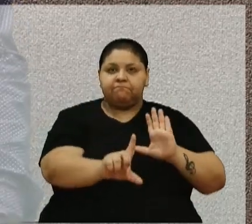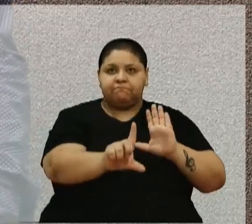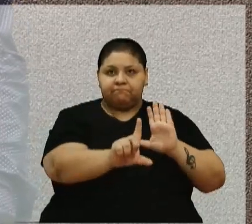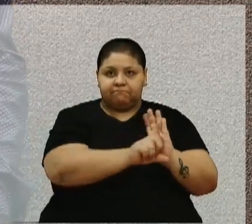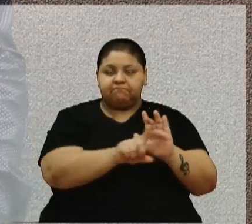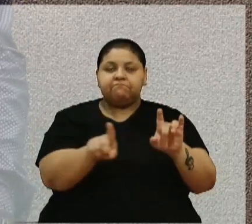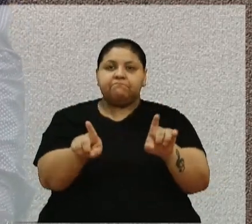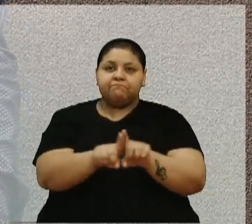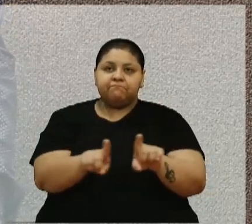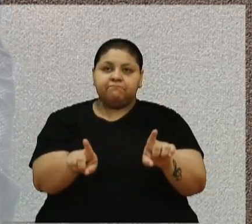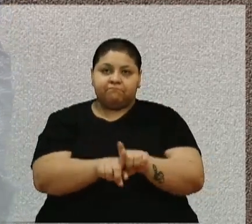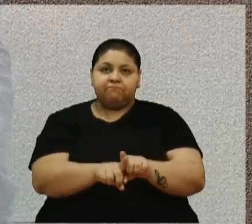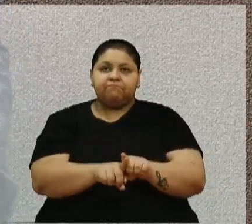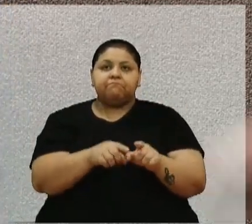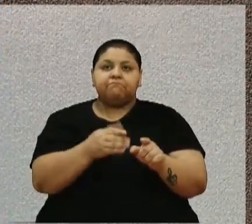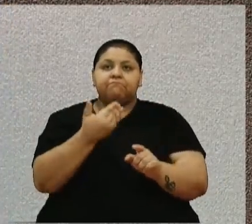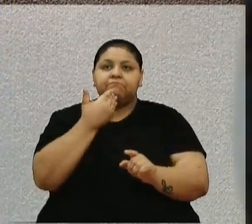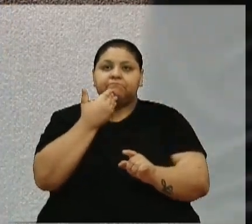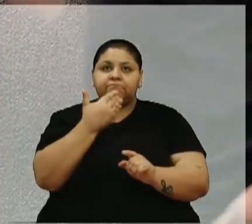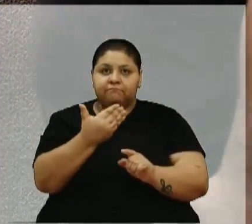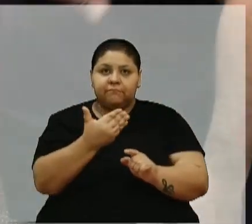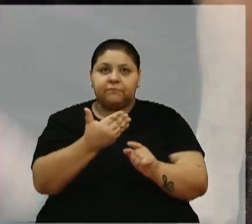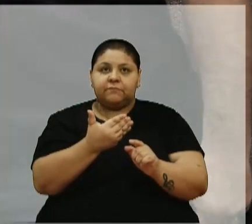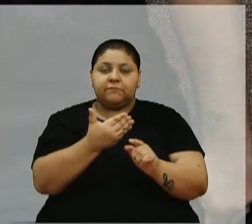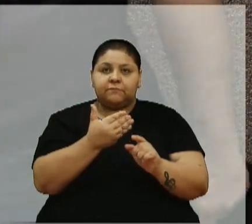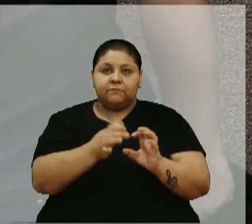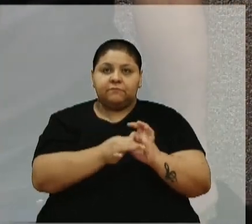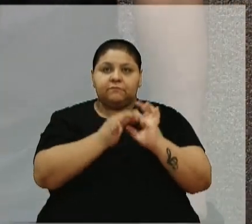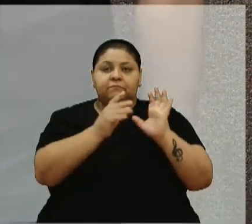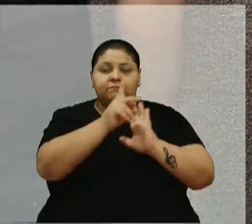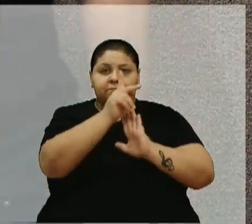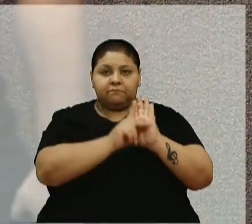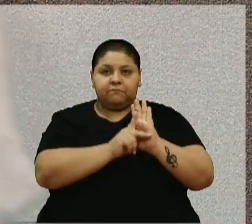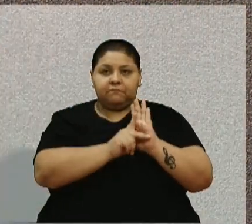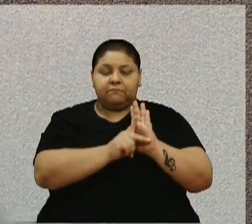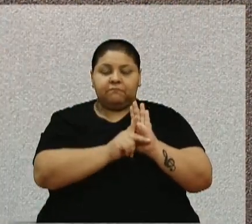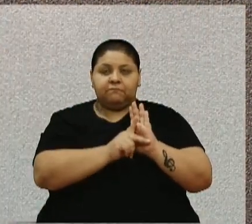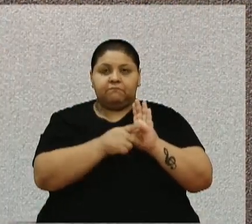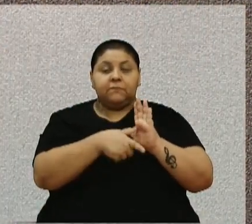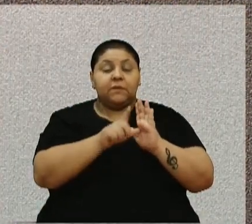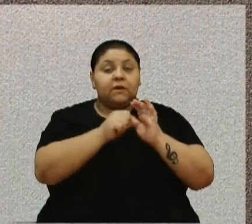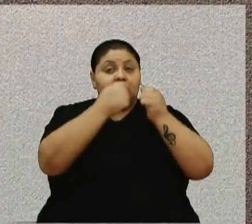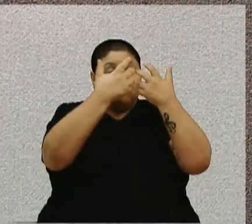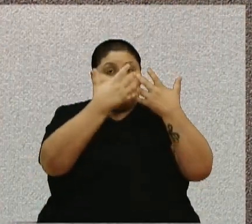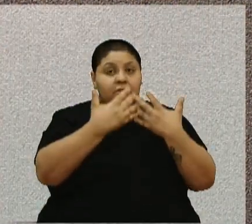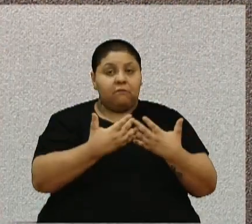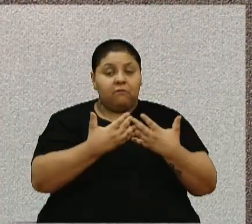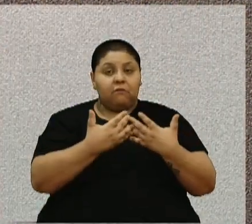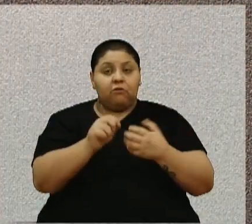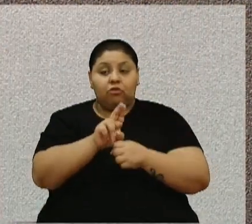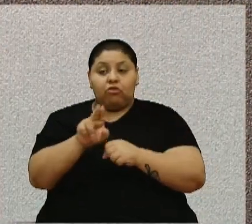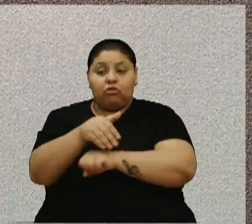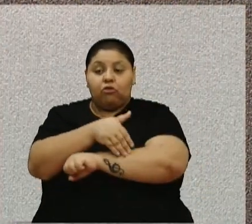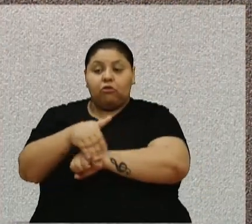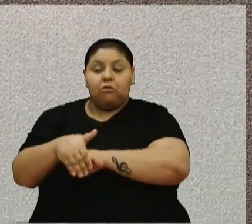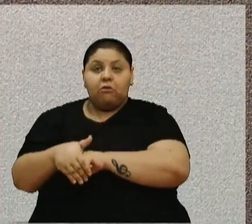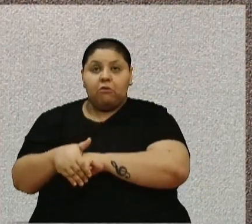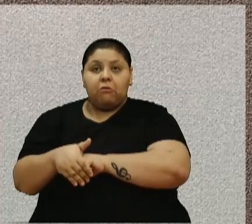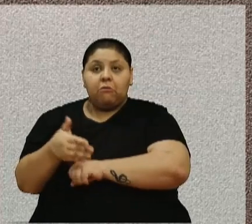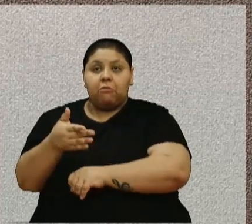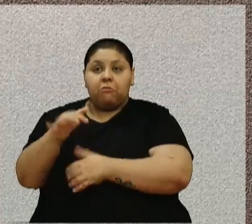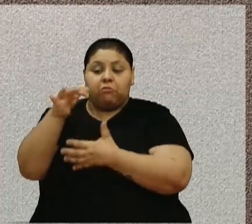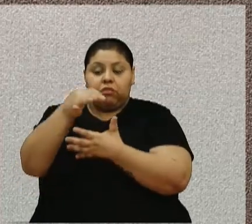mesma manifestou-se de forma favorável a este projeto. Ante ao exposto e considerando que a denominação da via atende aos